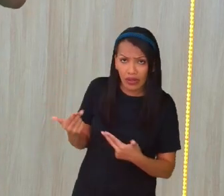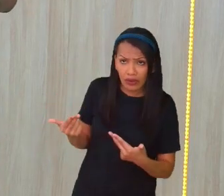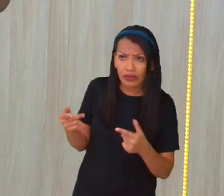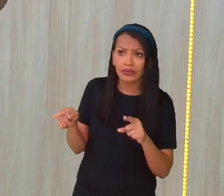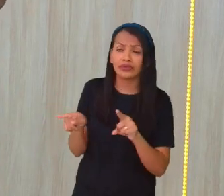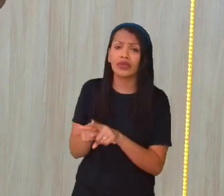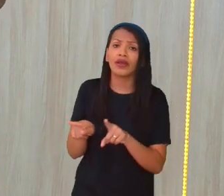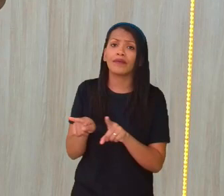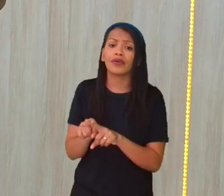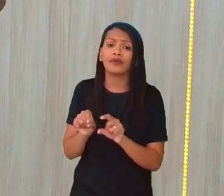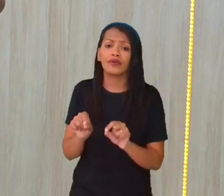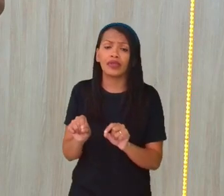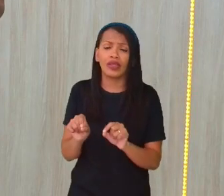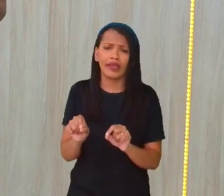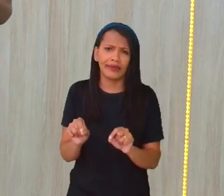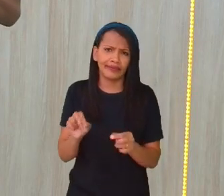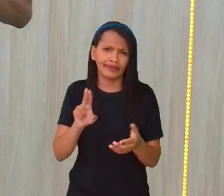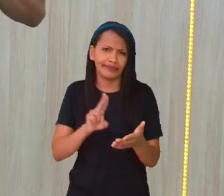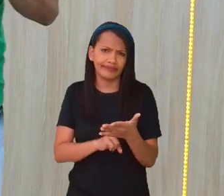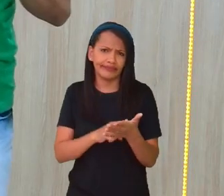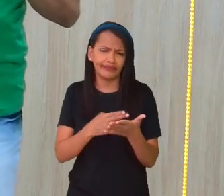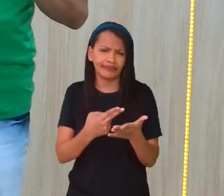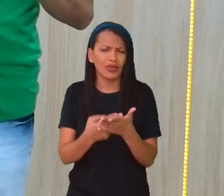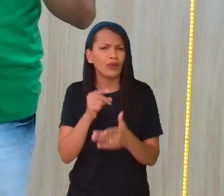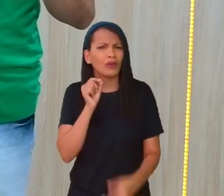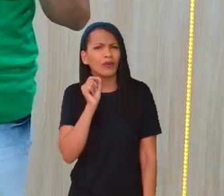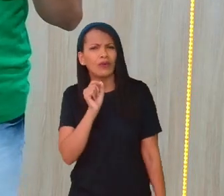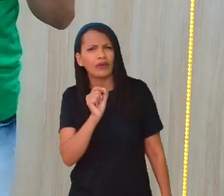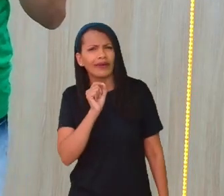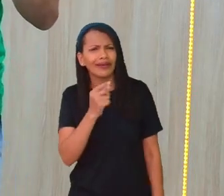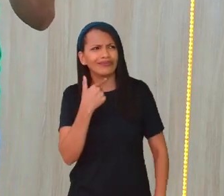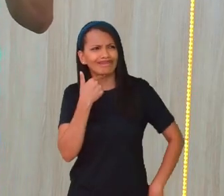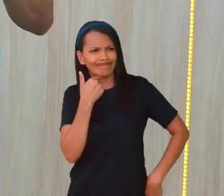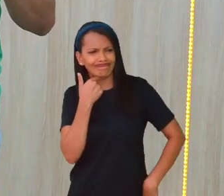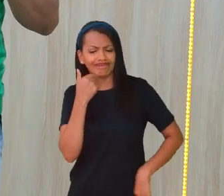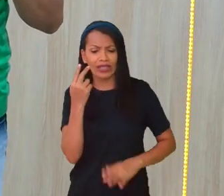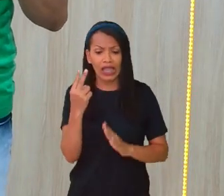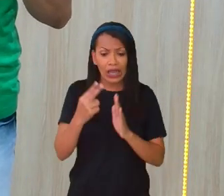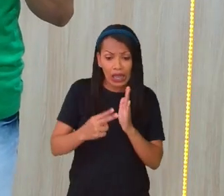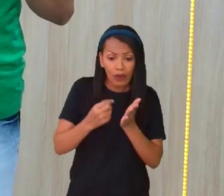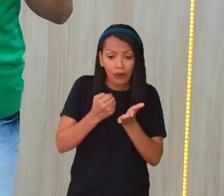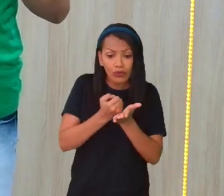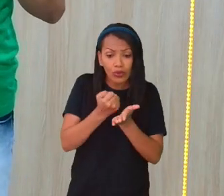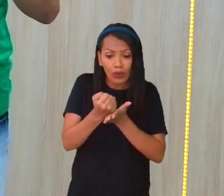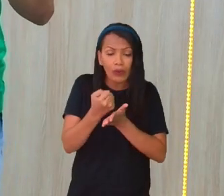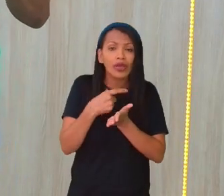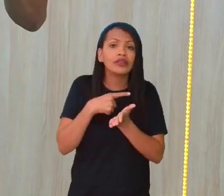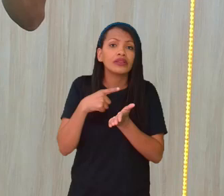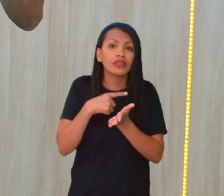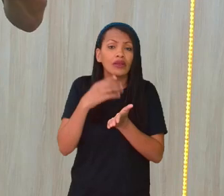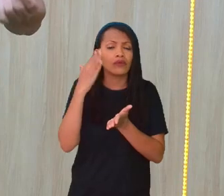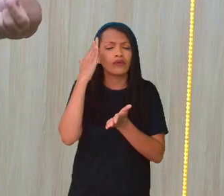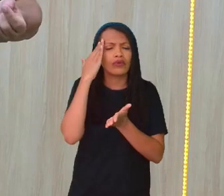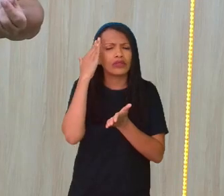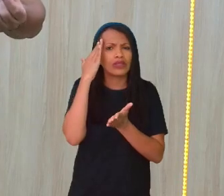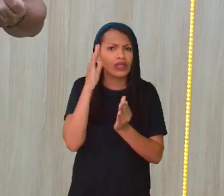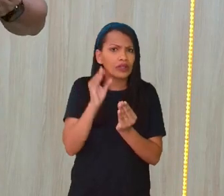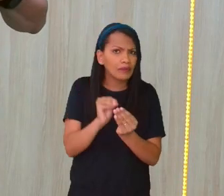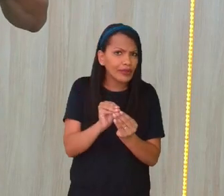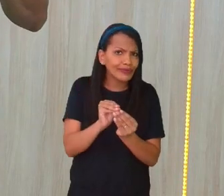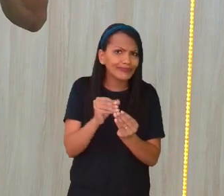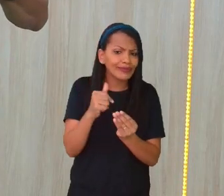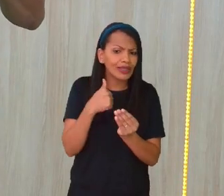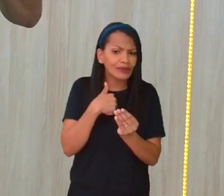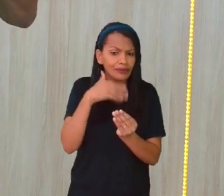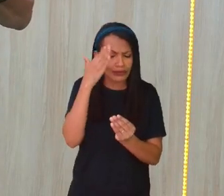traduções. Não é, Gilson? Quando a gente vai ler um documento, eu tenho uma forma de interpretação.